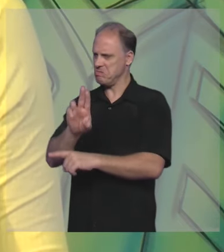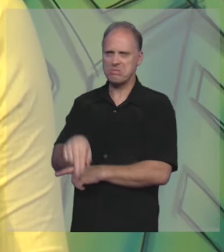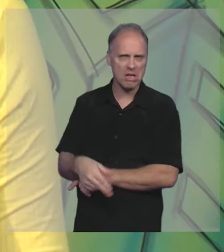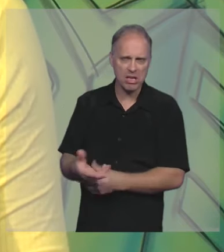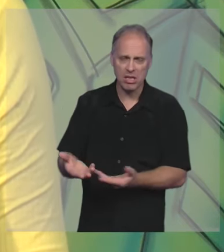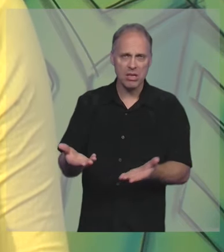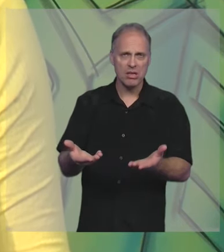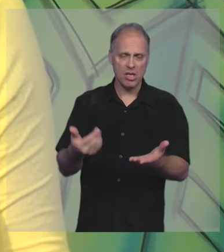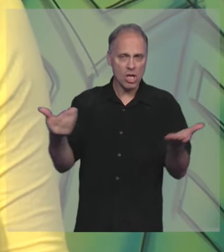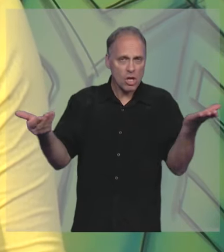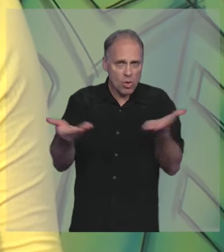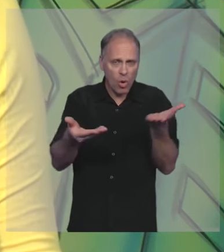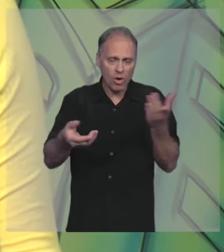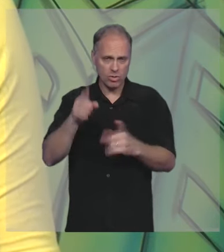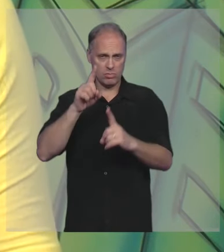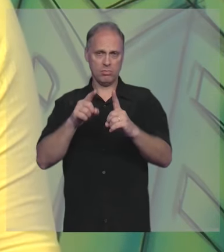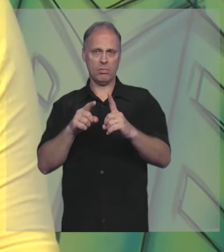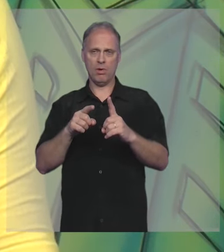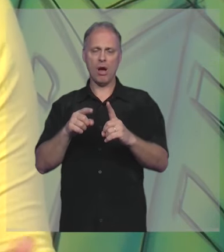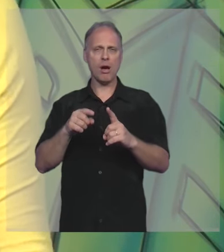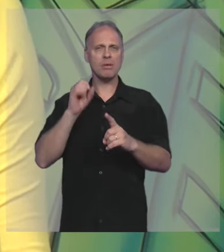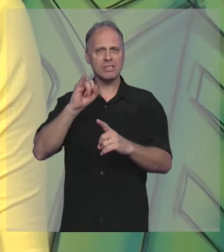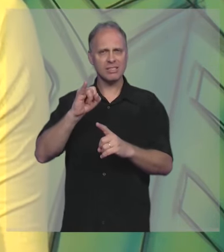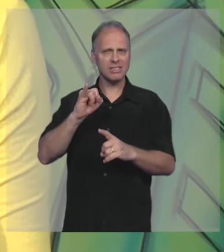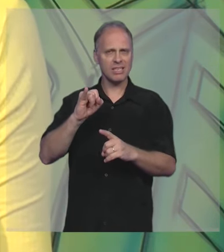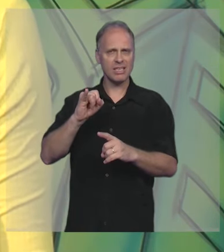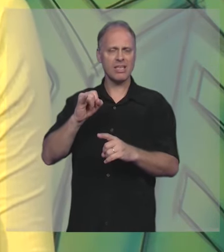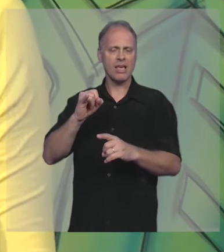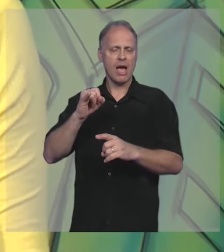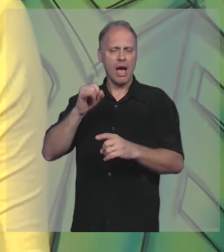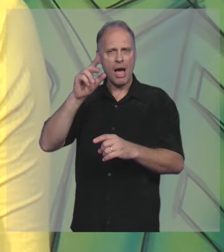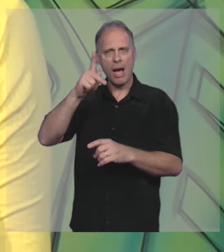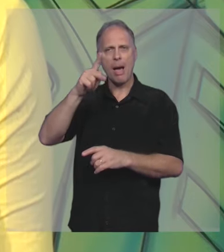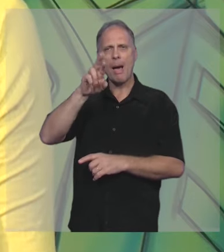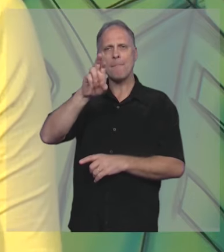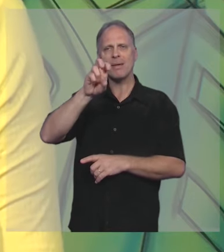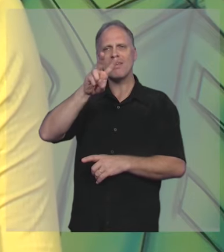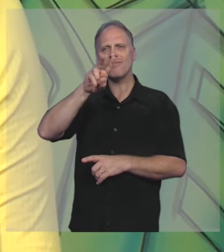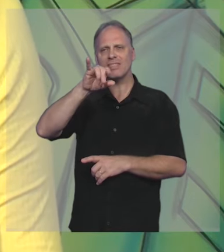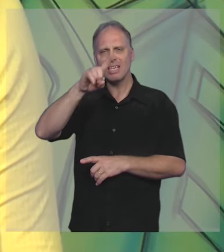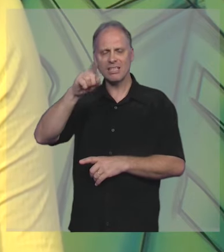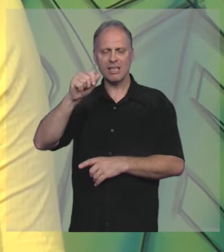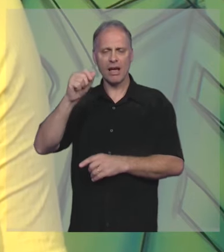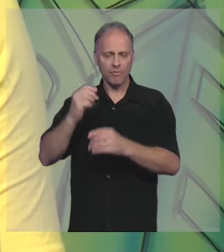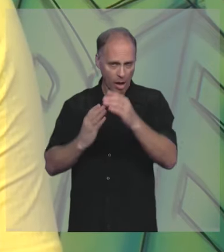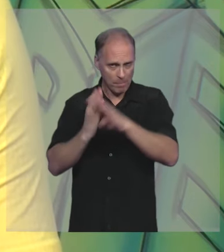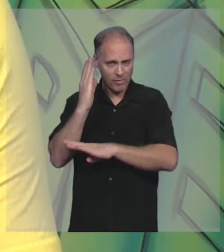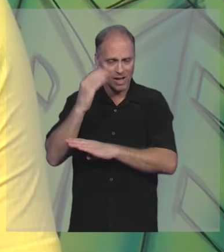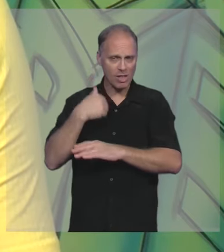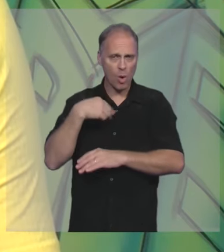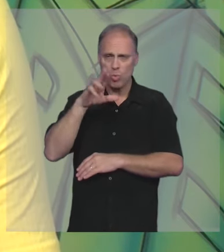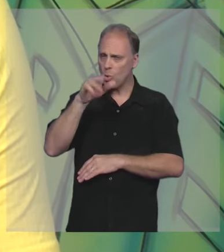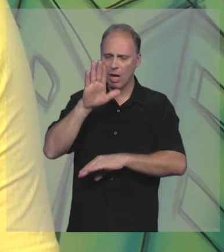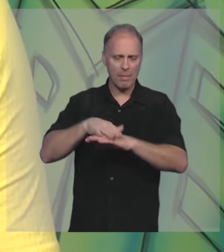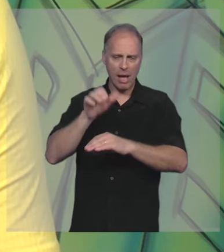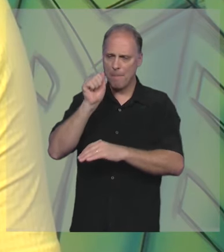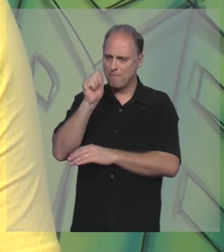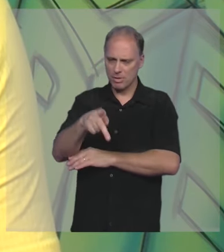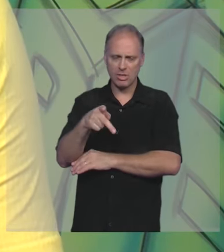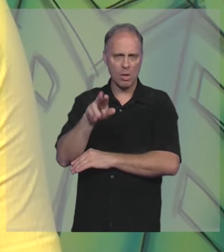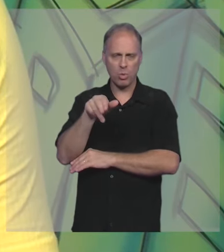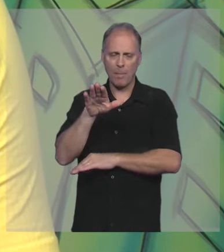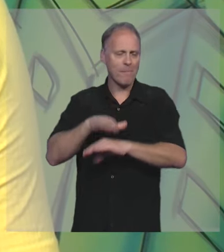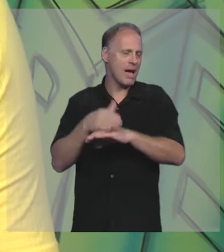Mas hoje... E alguns falam, mas se a medida da Previdência for aprovada, talvez então eu nunca mais vou me